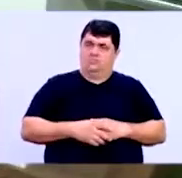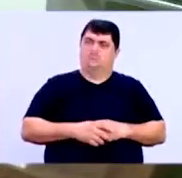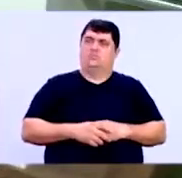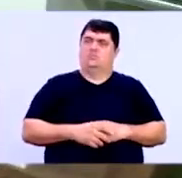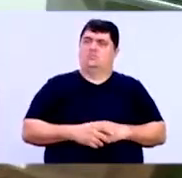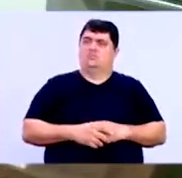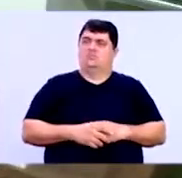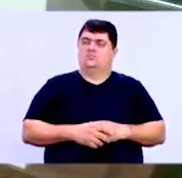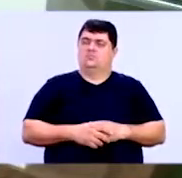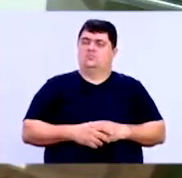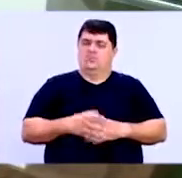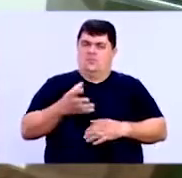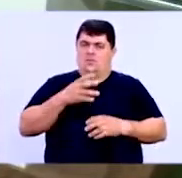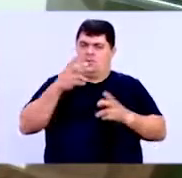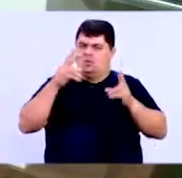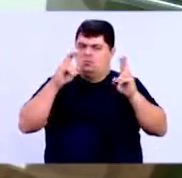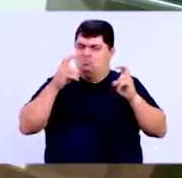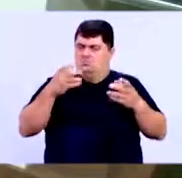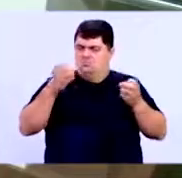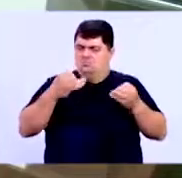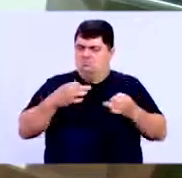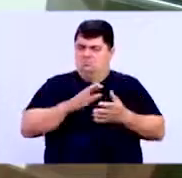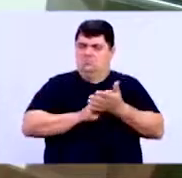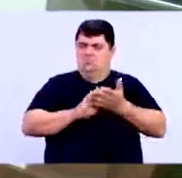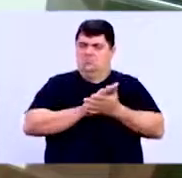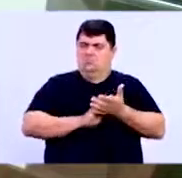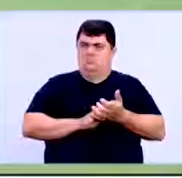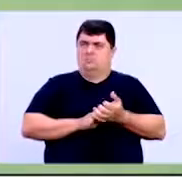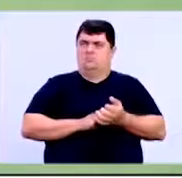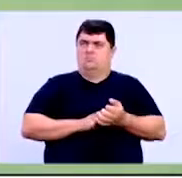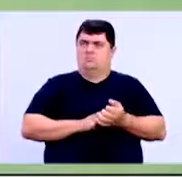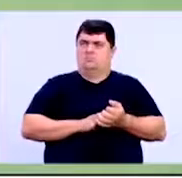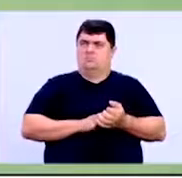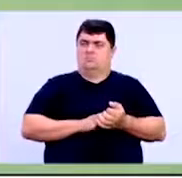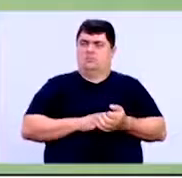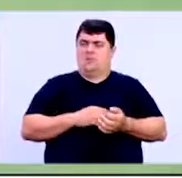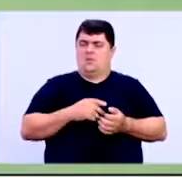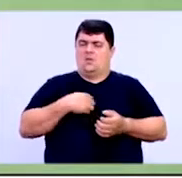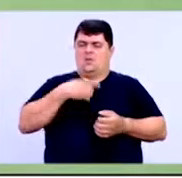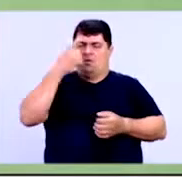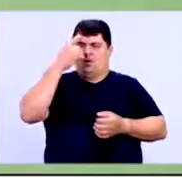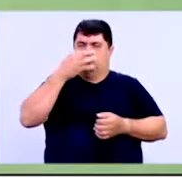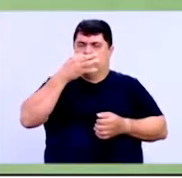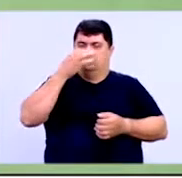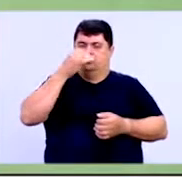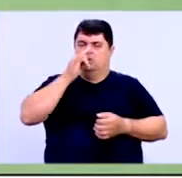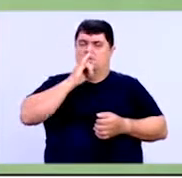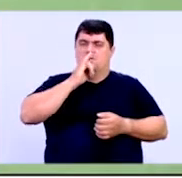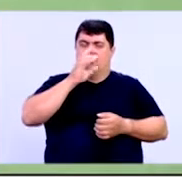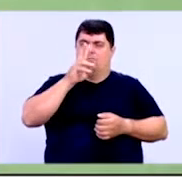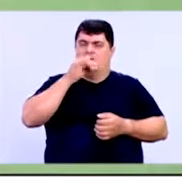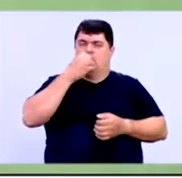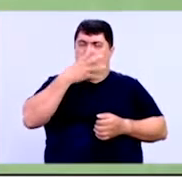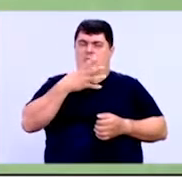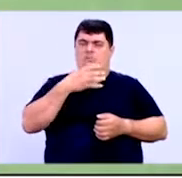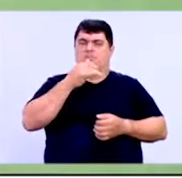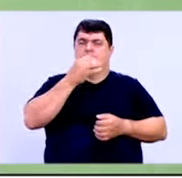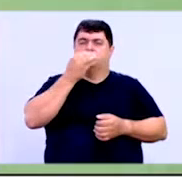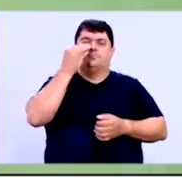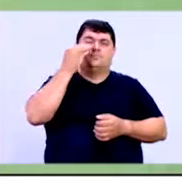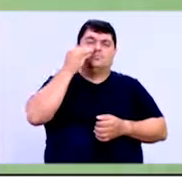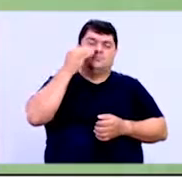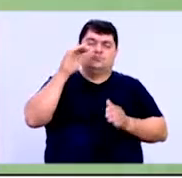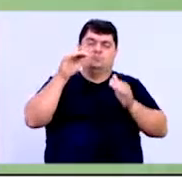bom, professor. Quer fazer algum comentário? Não, acho que a gente vai gostar, vai ser muito bom esse exemplo, né? Vamos ver? Vamos lá, pessoal,